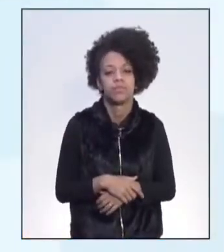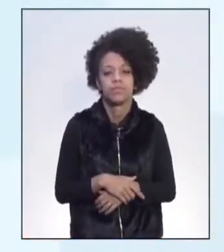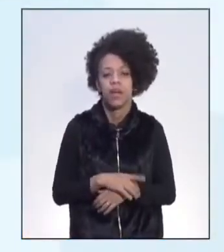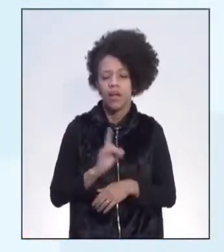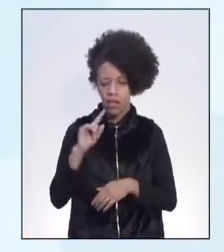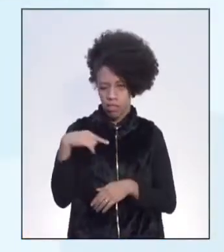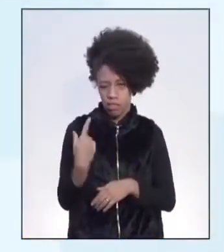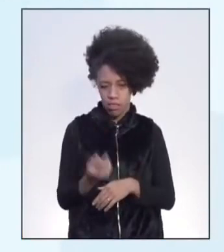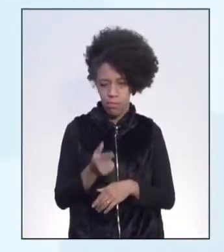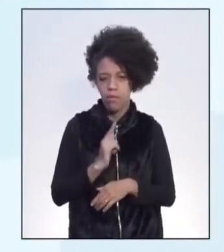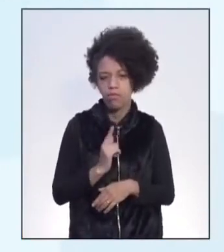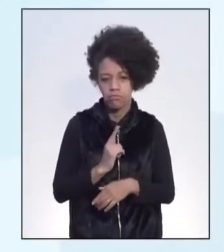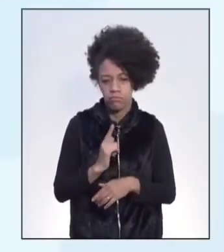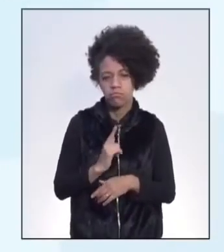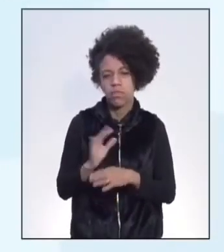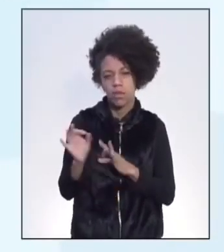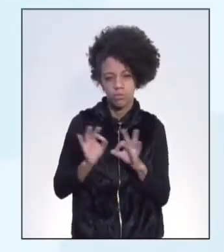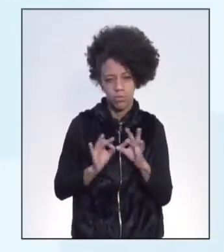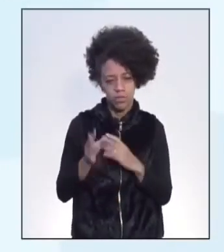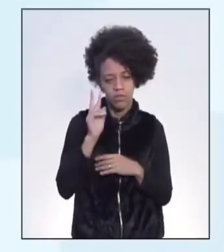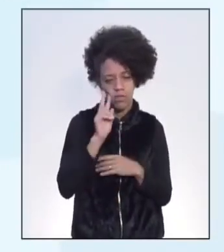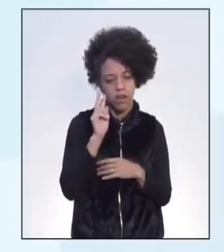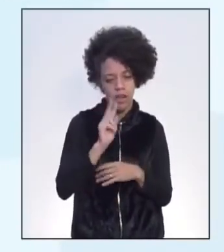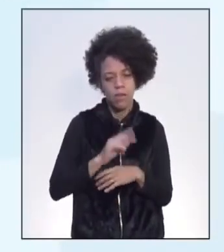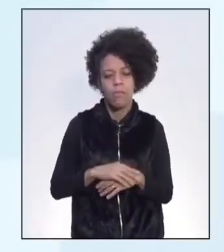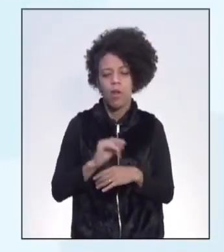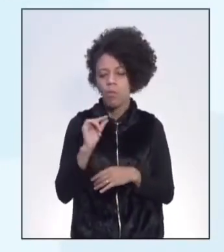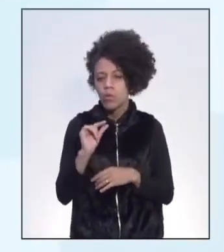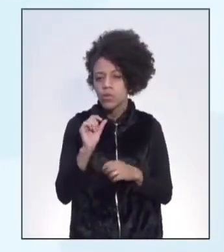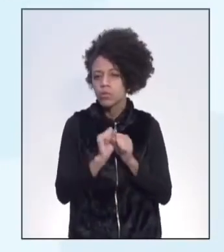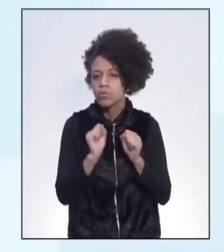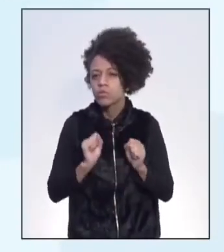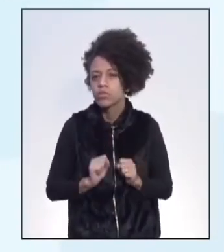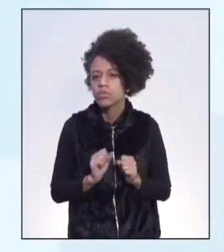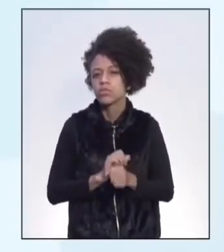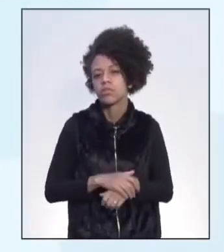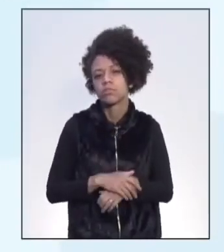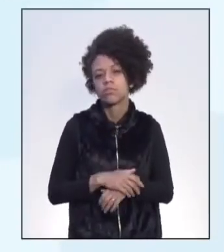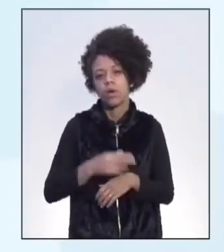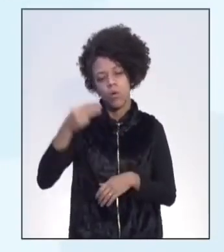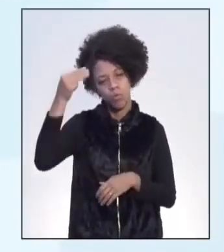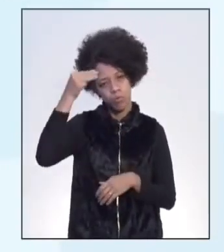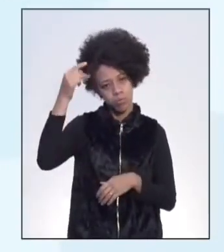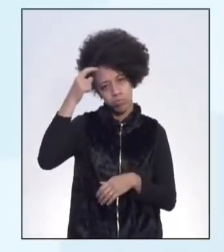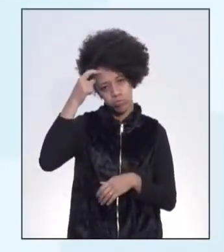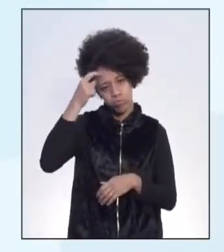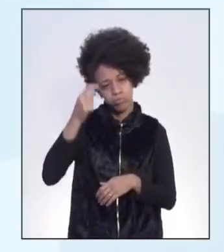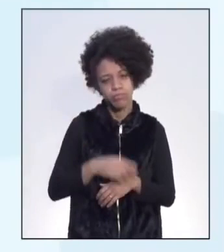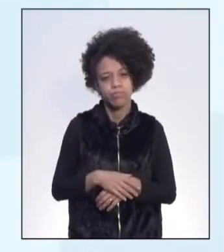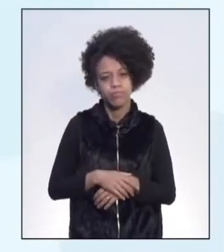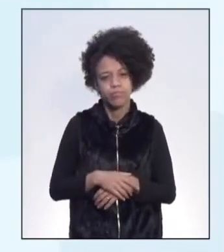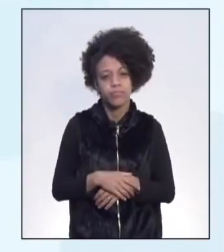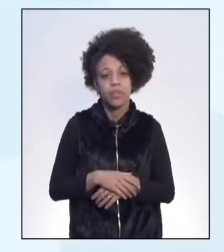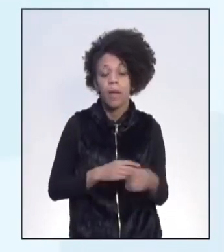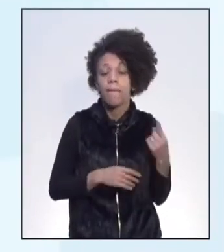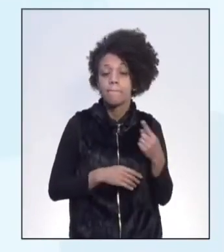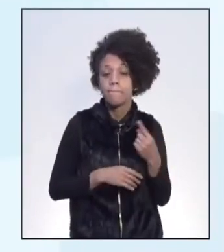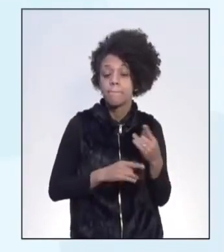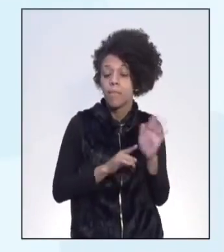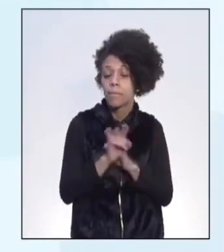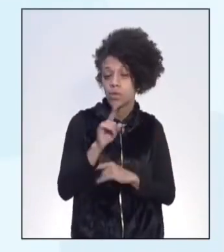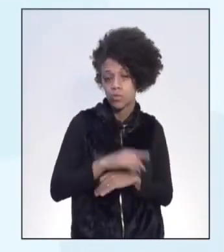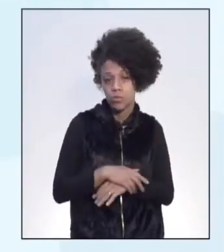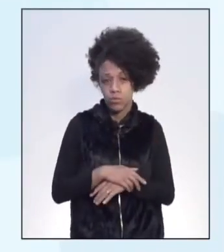depois eu acho que eu tenho um esqueminha aí que a gente vai relembrar um pouquinho sobre o sistema endócrino. Primeiro, tem essa perguntinha aí.